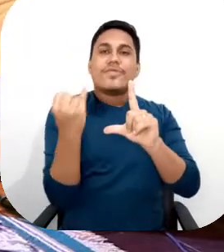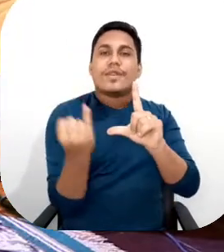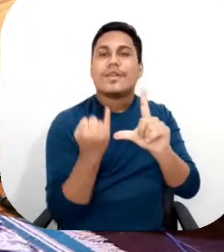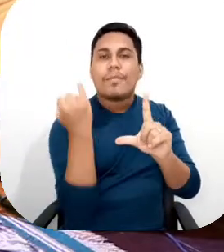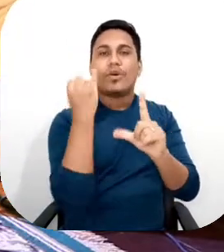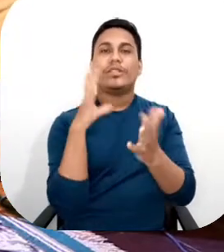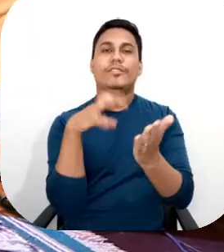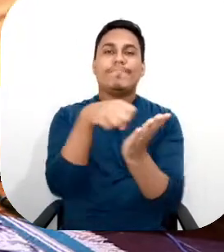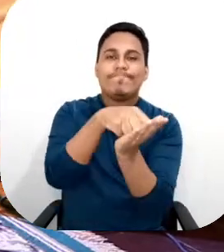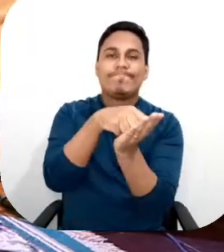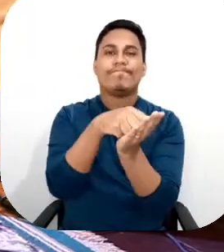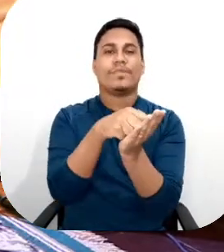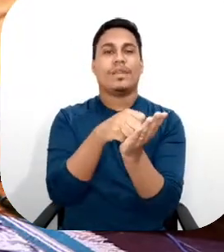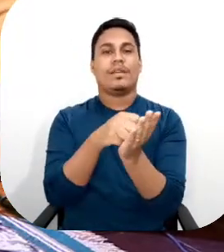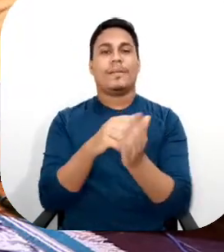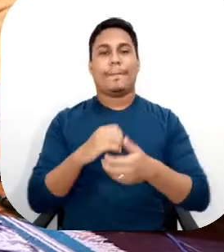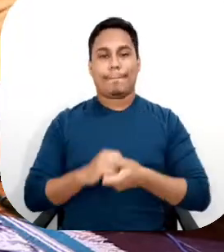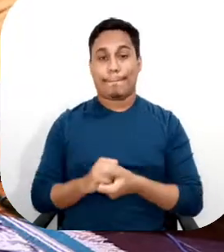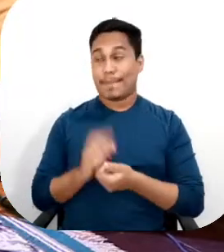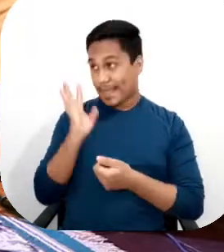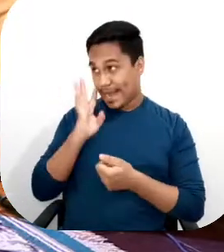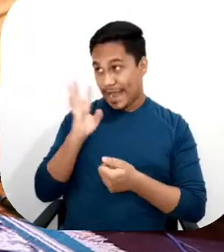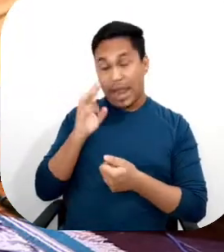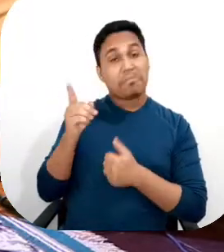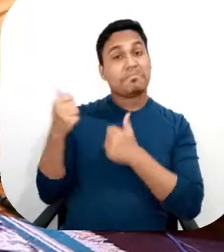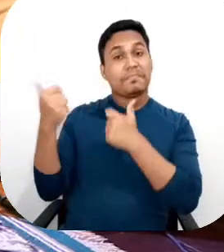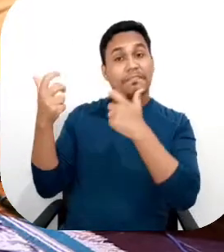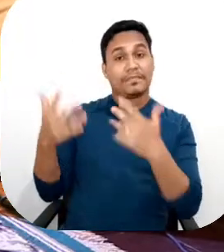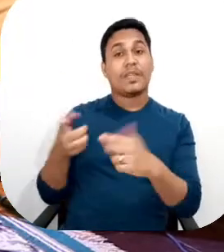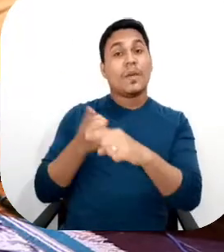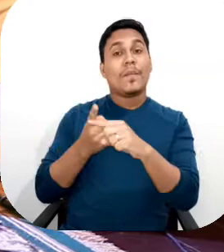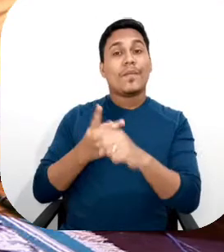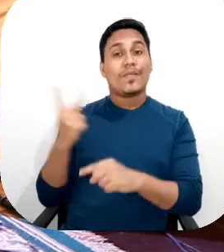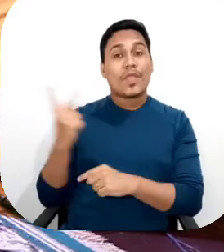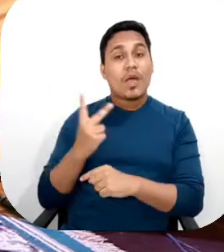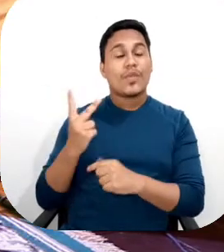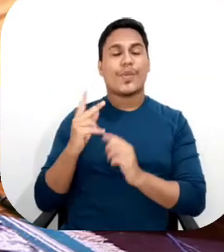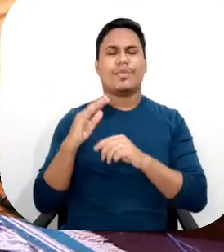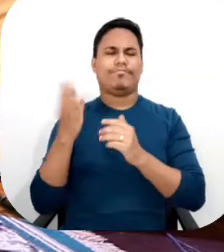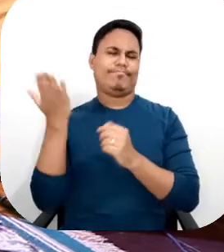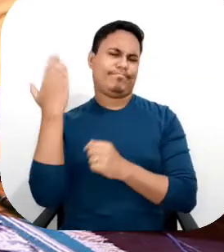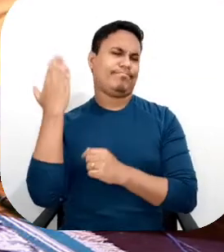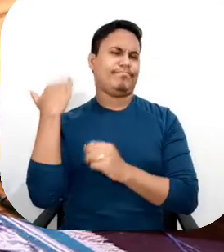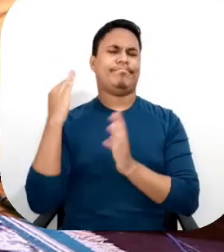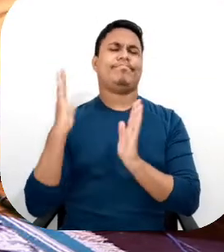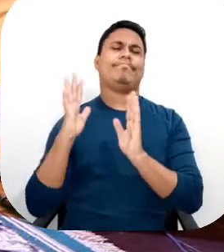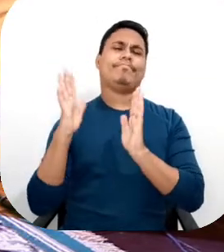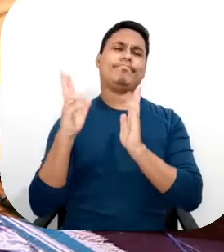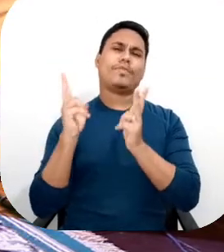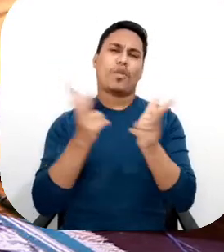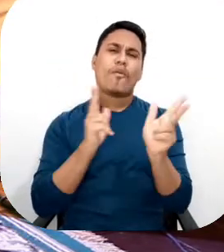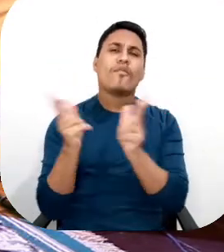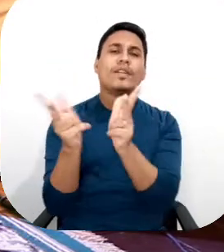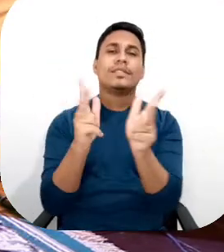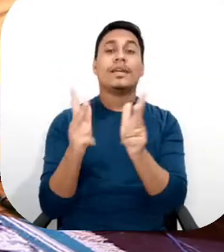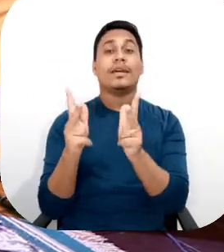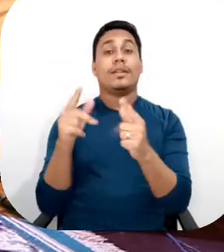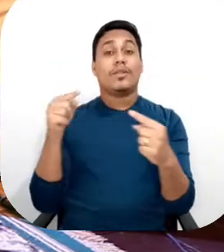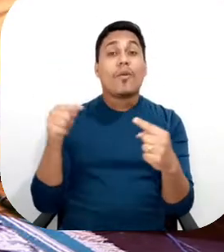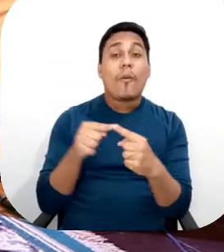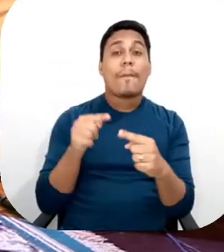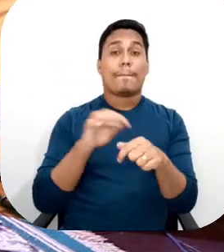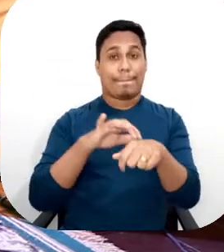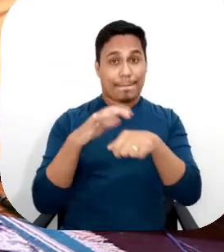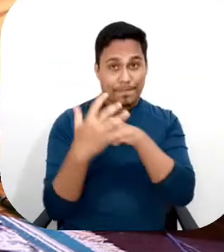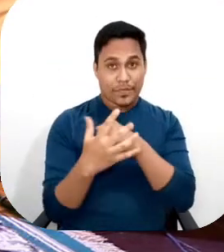gente poder registrar os nossos processos. E é legal, Luto, falar isso, que foi uma coisa que a gente estava conversando em relação com o momento, que a gente antes, por